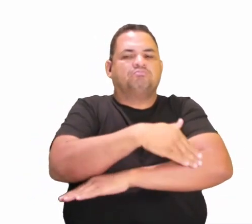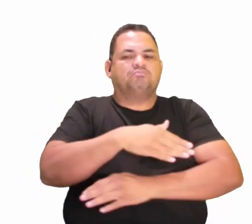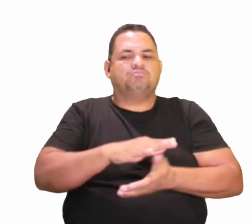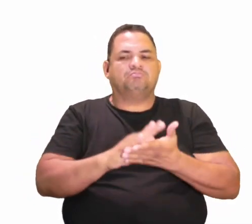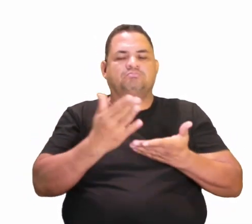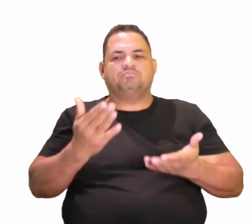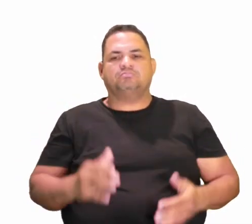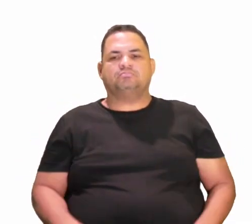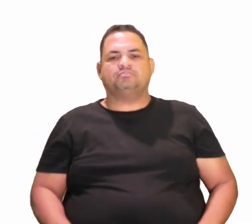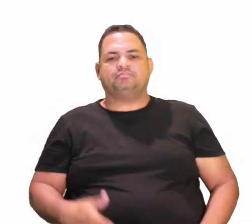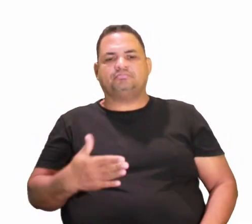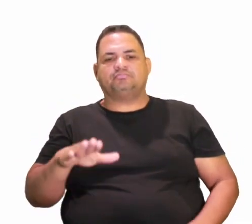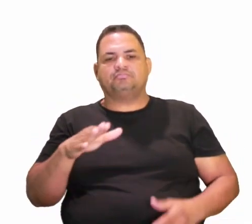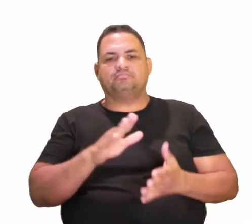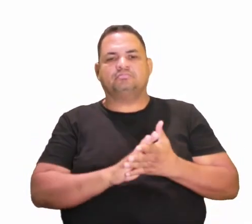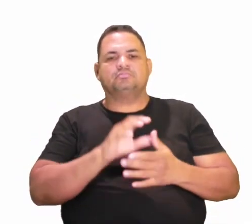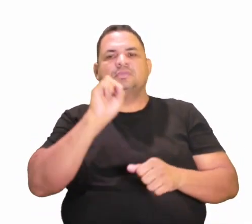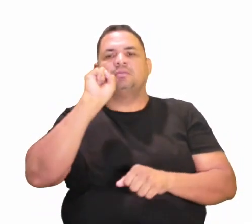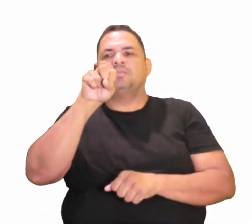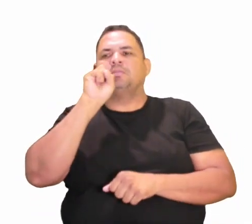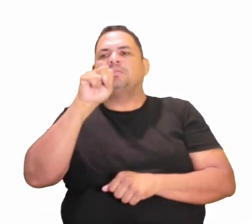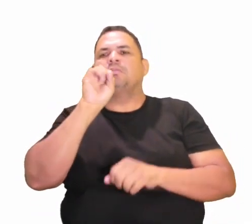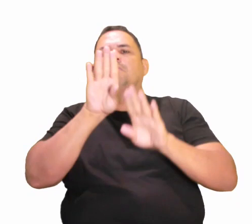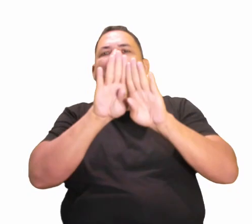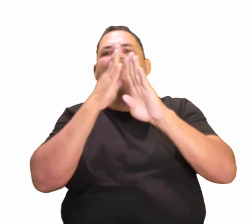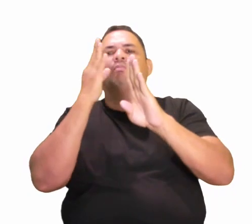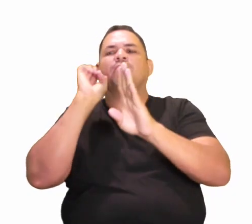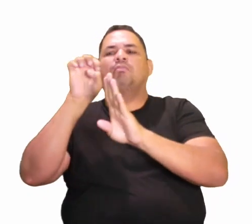elas batem de porta em porta